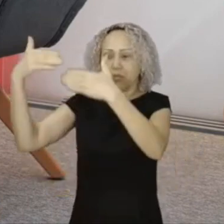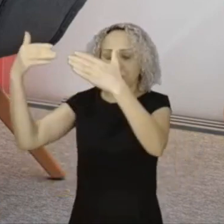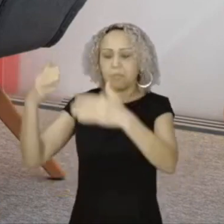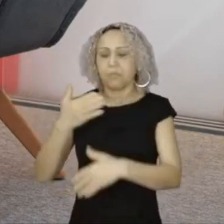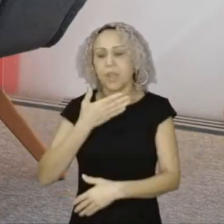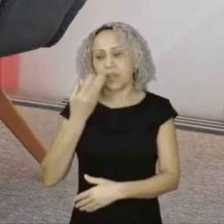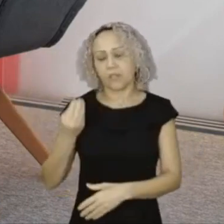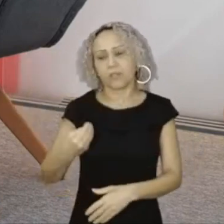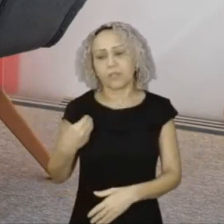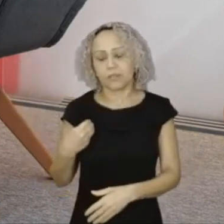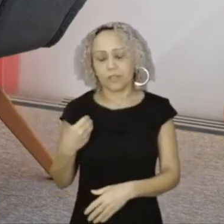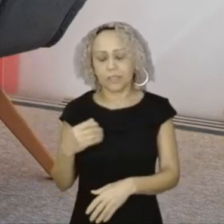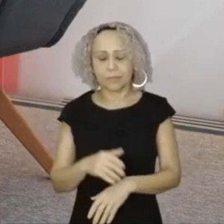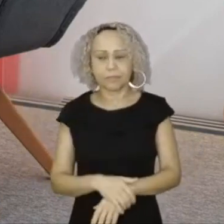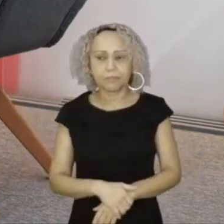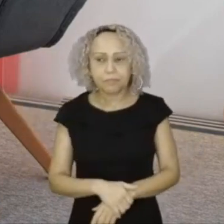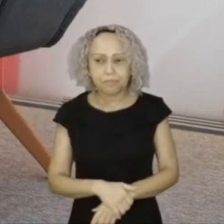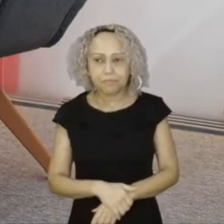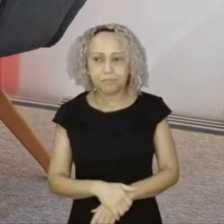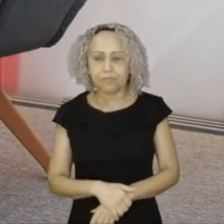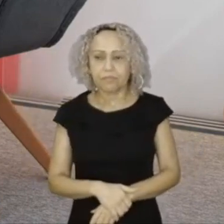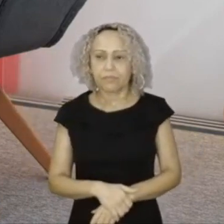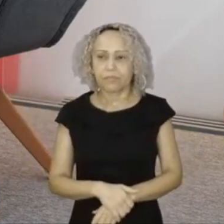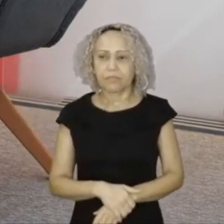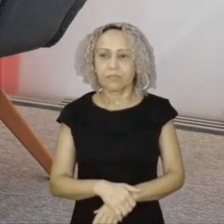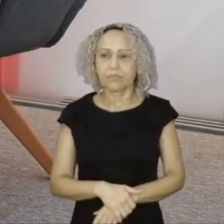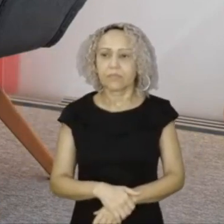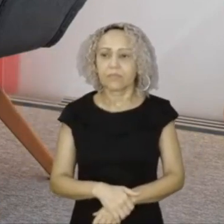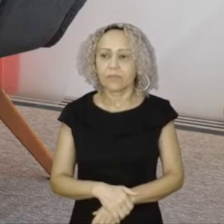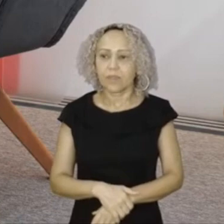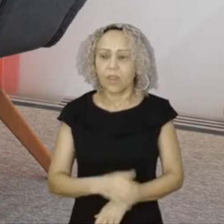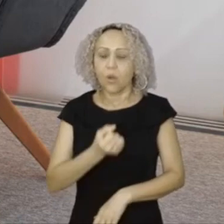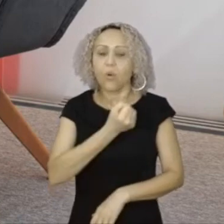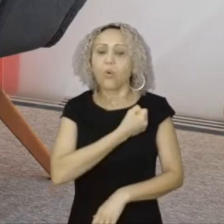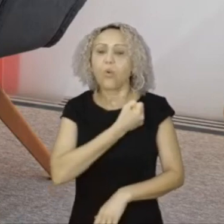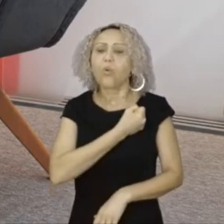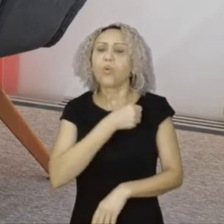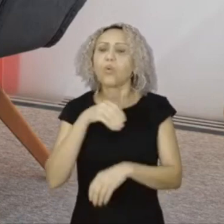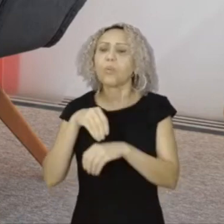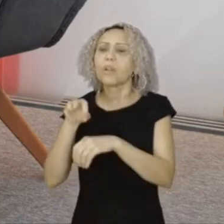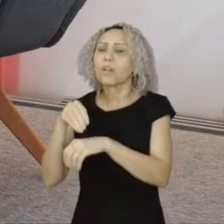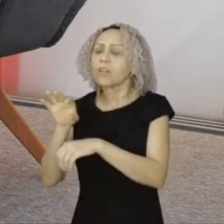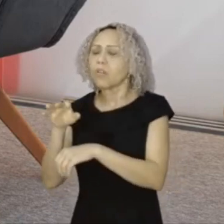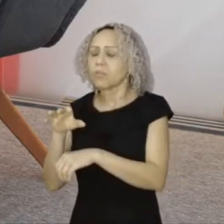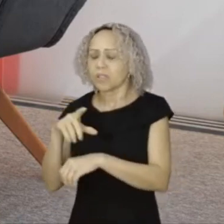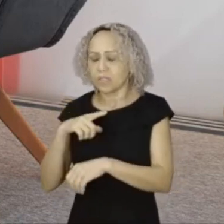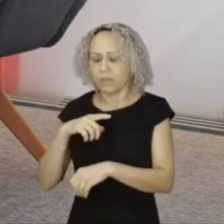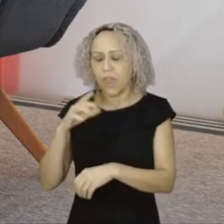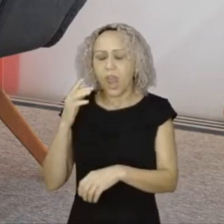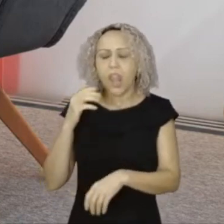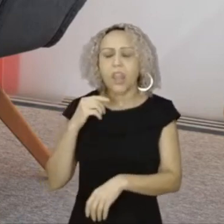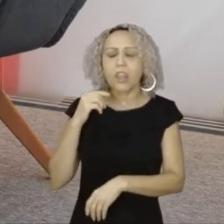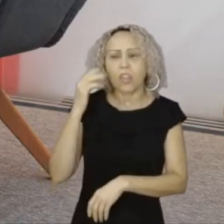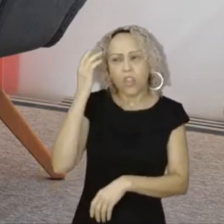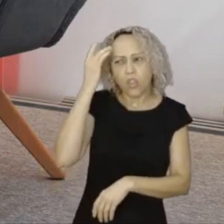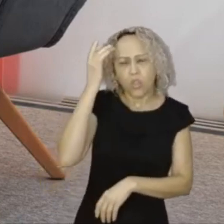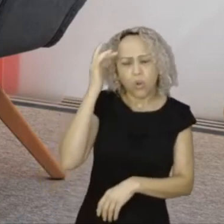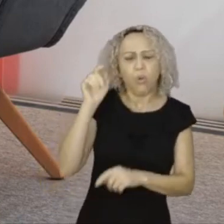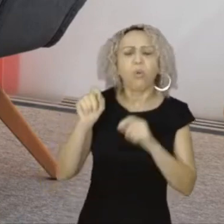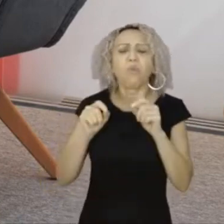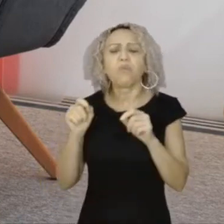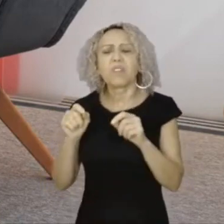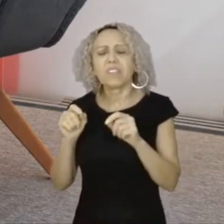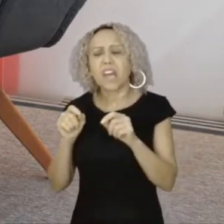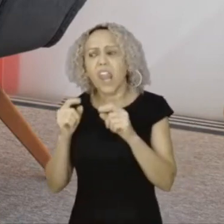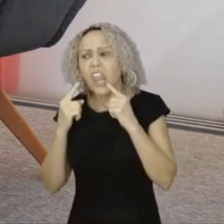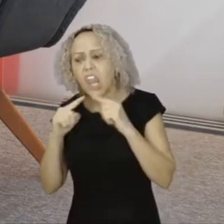aí o número 121 para ajudar, né? Vamos compartilhar essa informação aí. Quem tiver dúvida em relação ao programa, denúncias, enfim. É